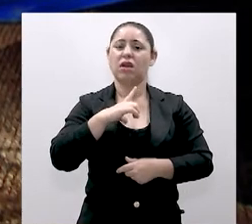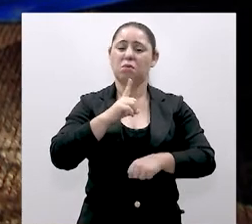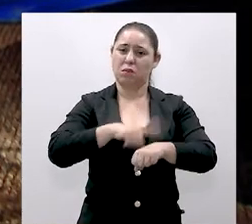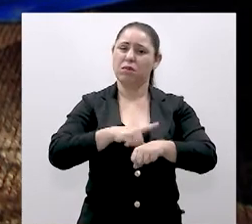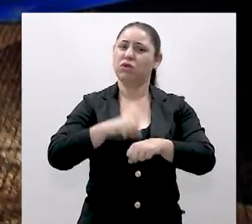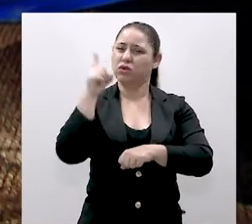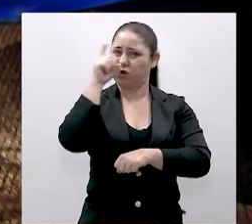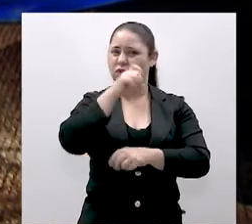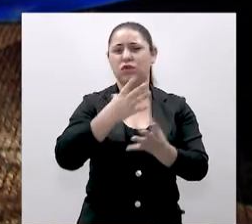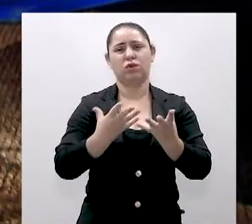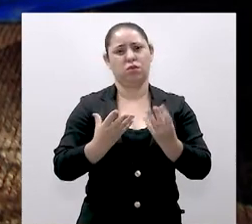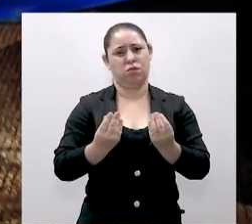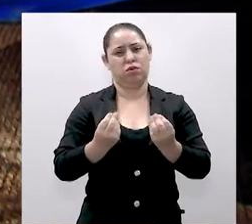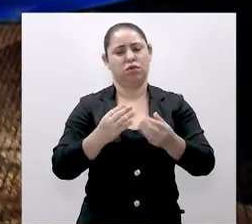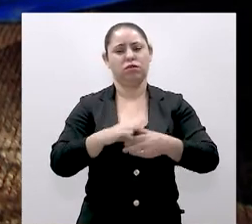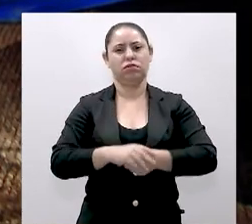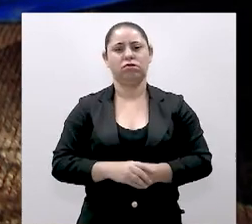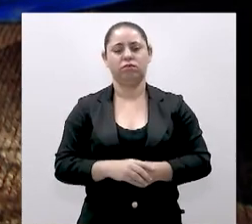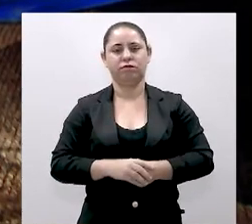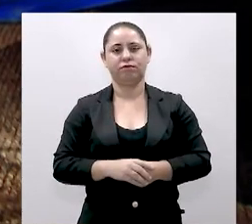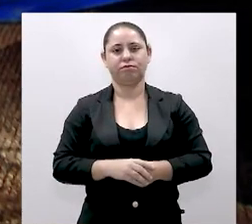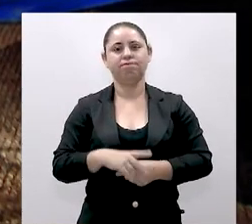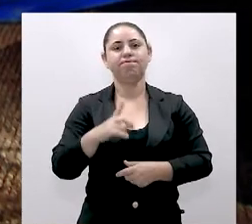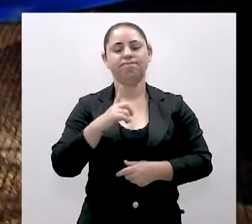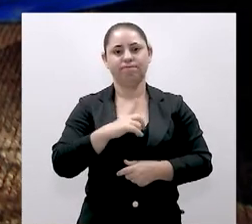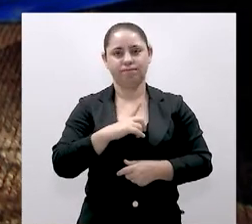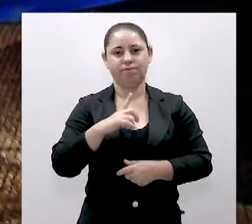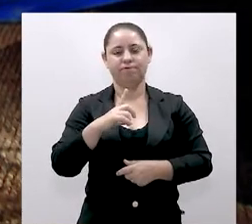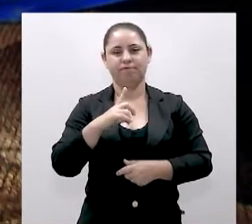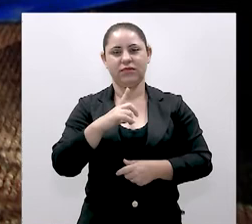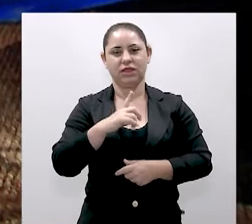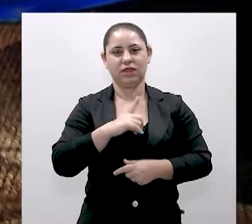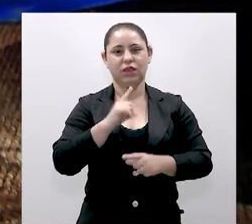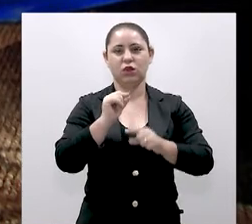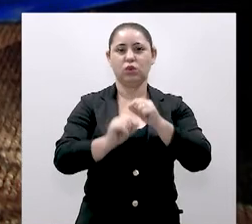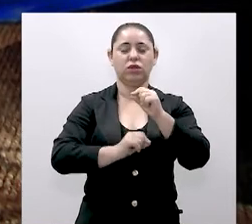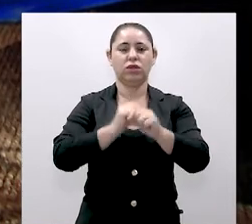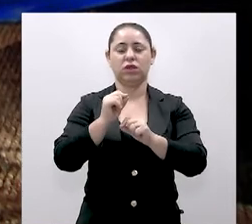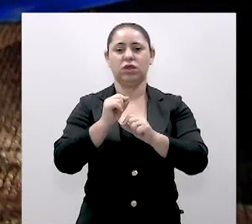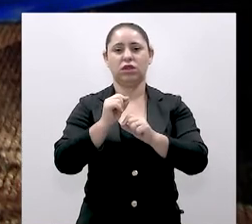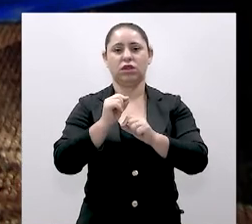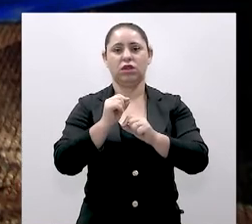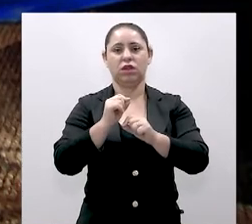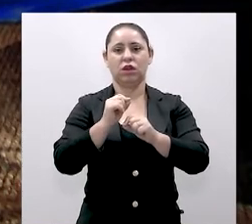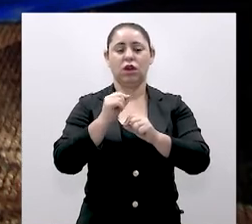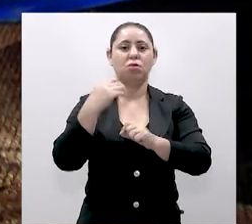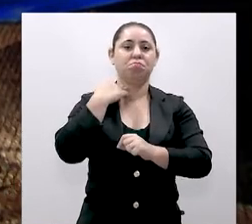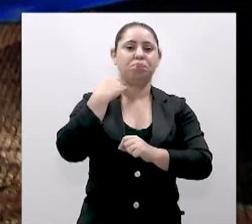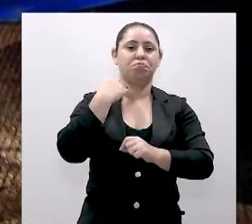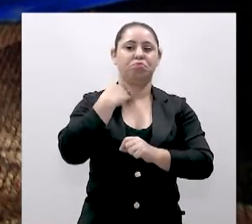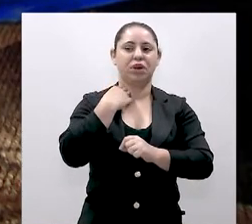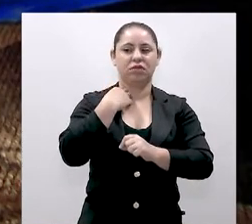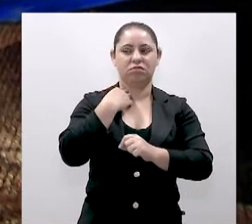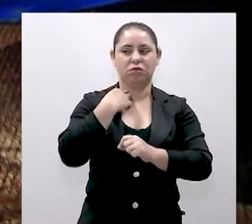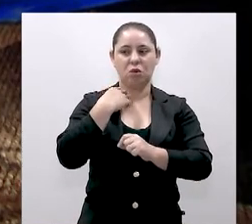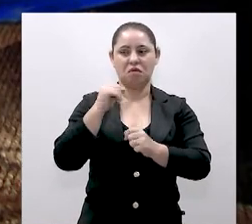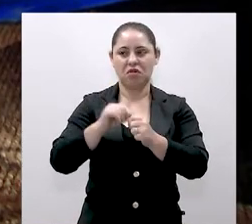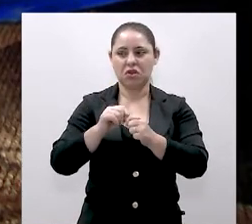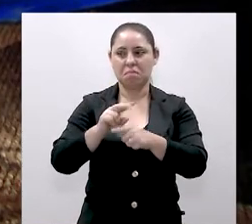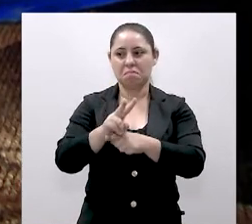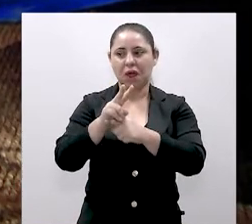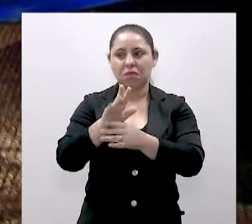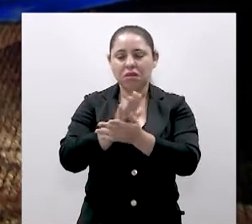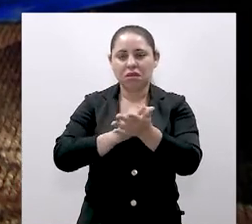passa por muitas situações difíceis e é você tem seus negócios operando estavelmente aí banco não quer fazer